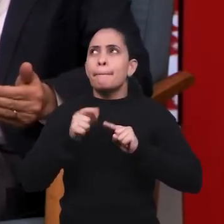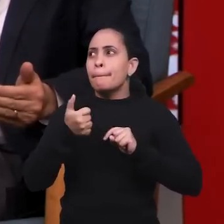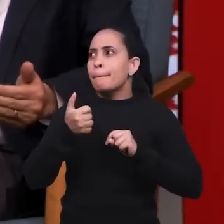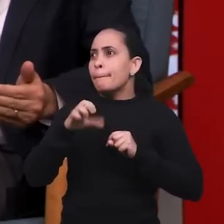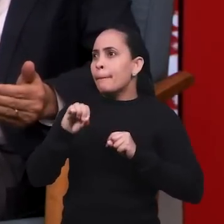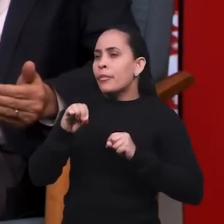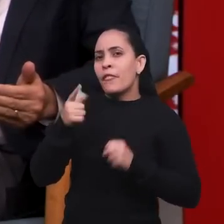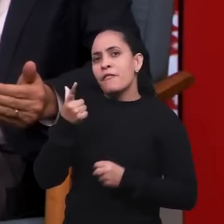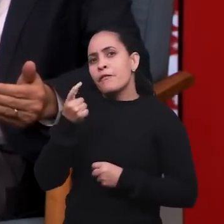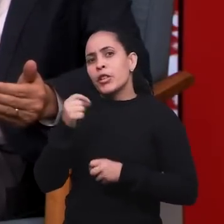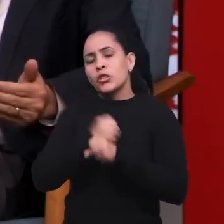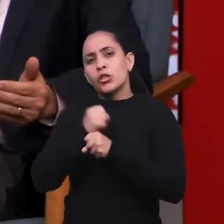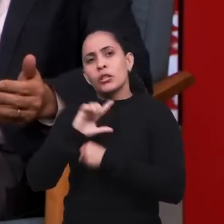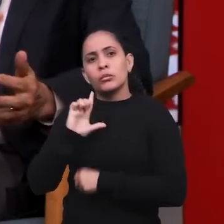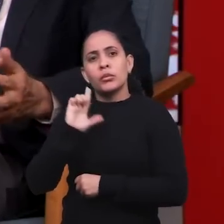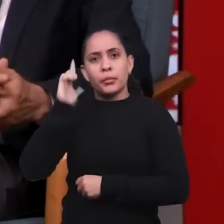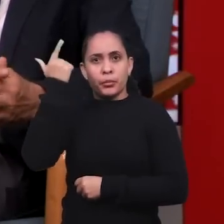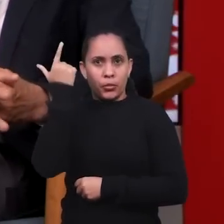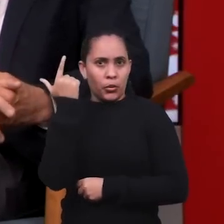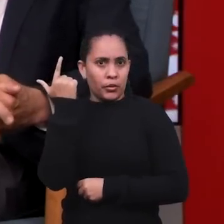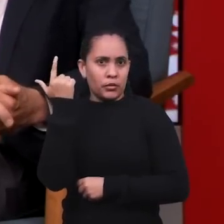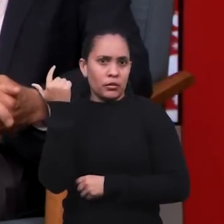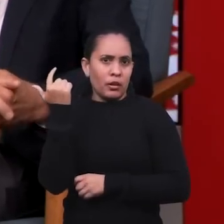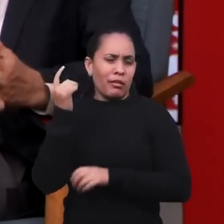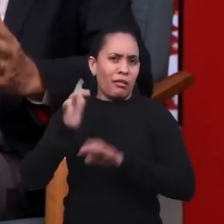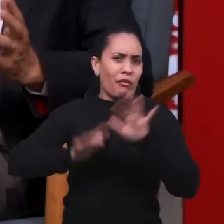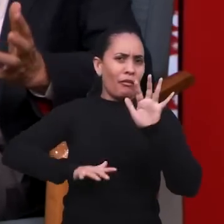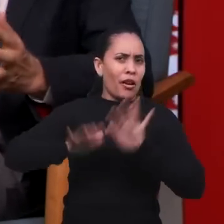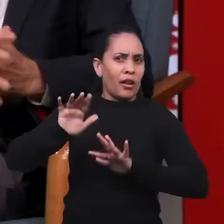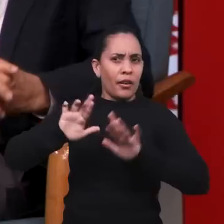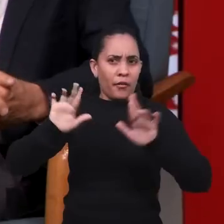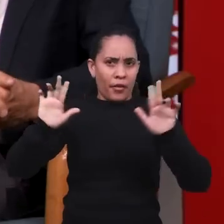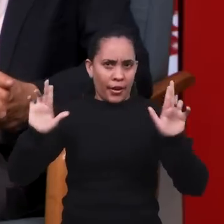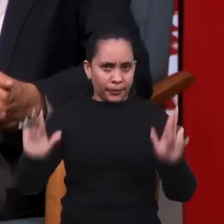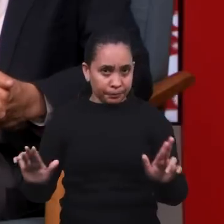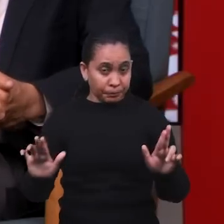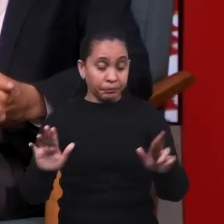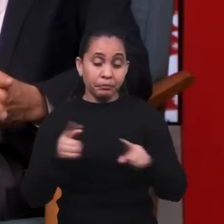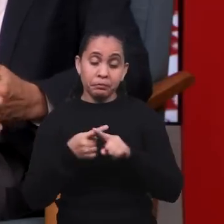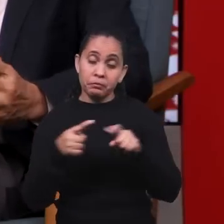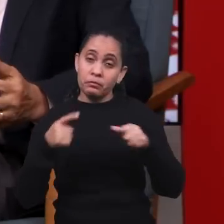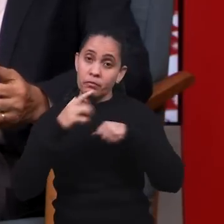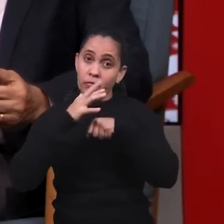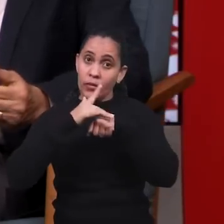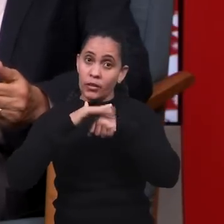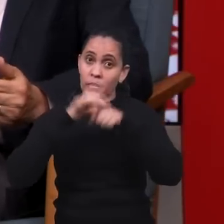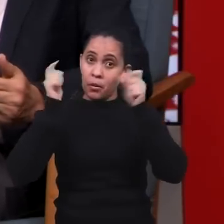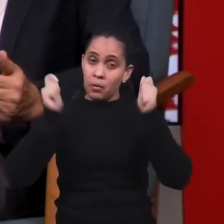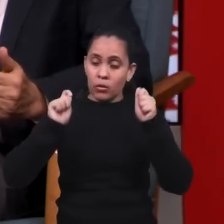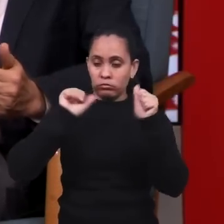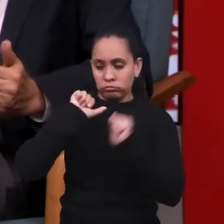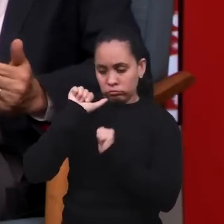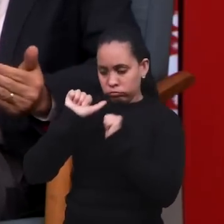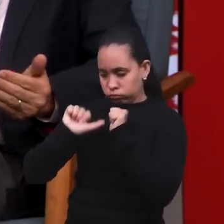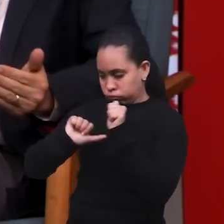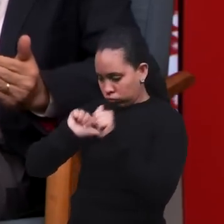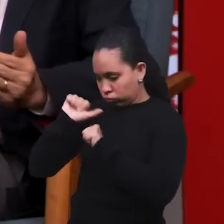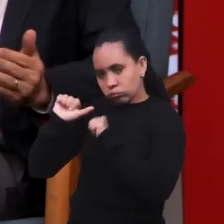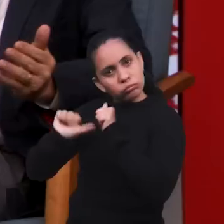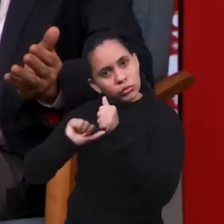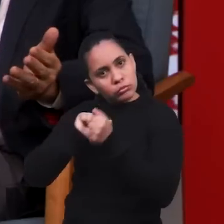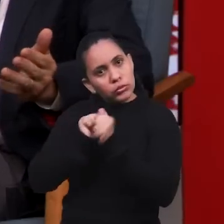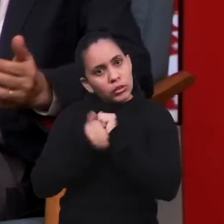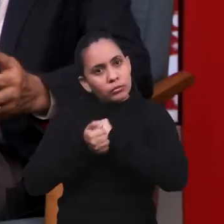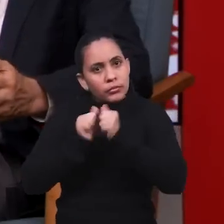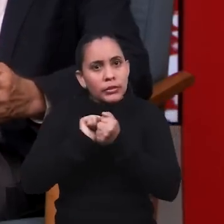aparecer 10, 15, 20 anos depois, isso varia muito. Mas ela é uma doença que ela pode mudar de